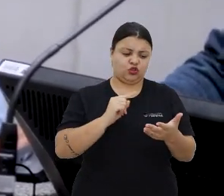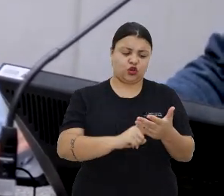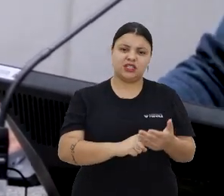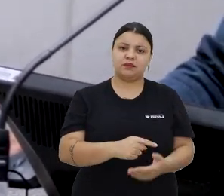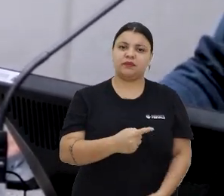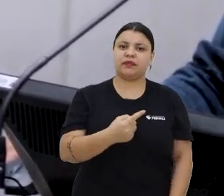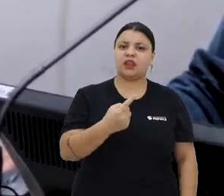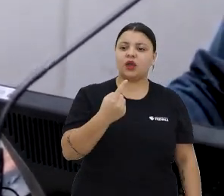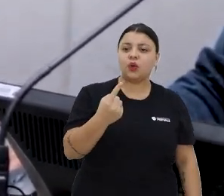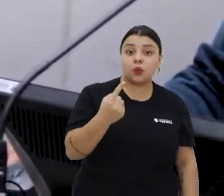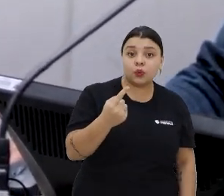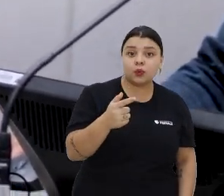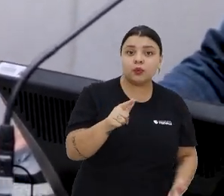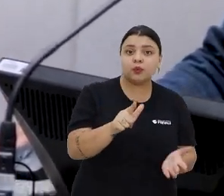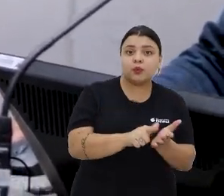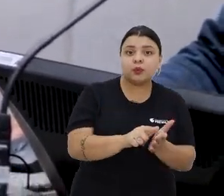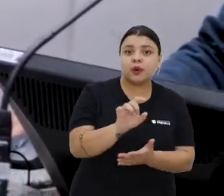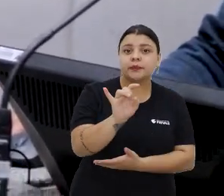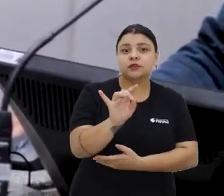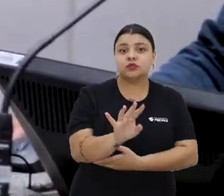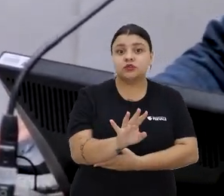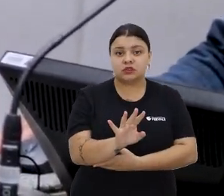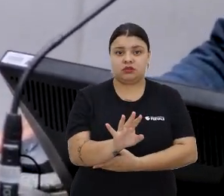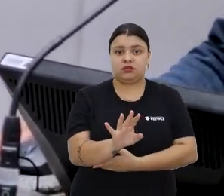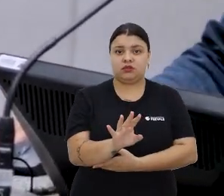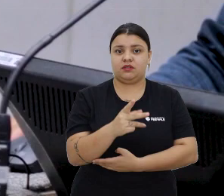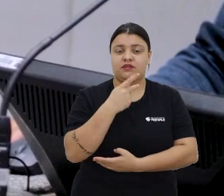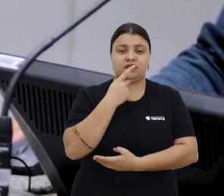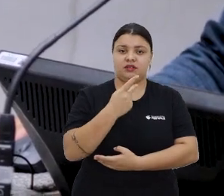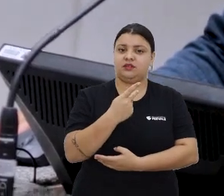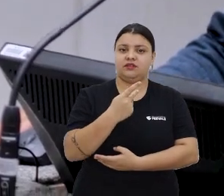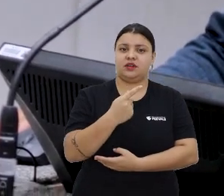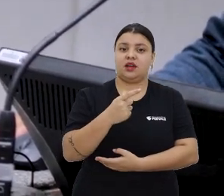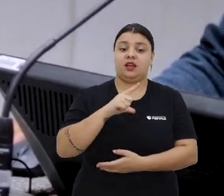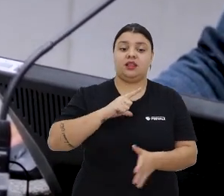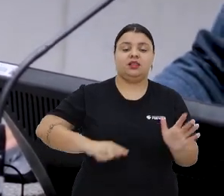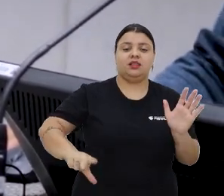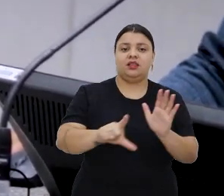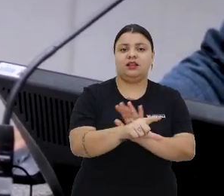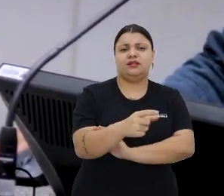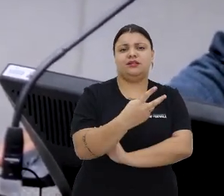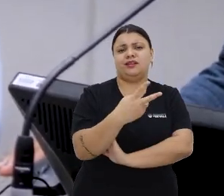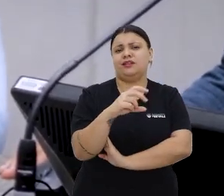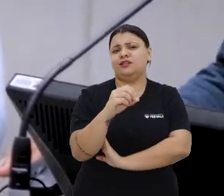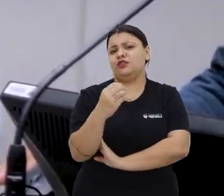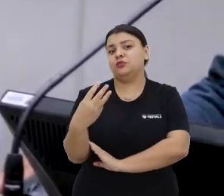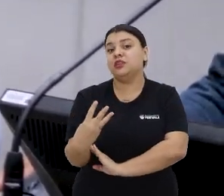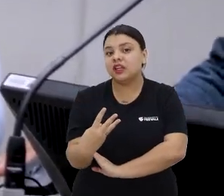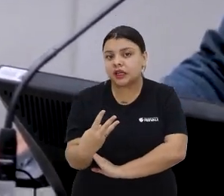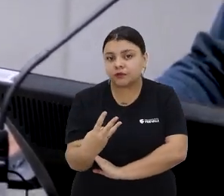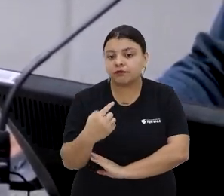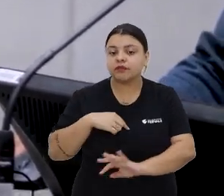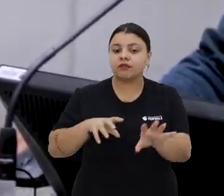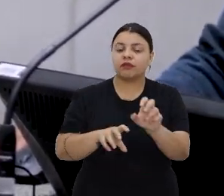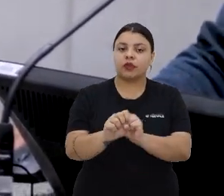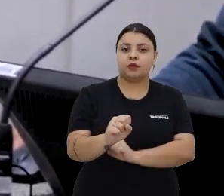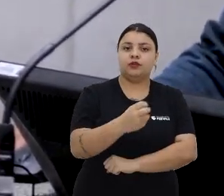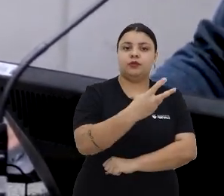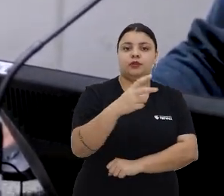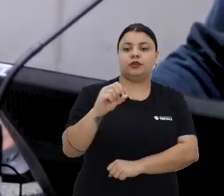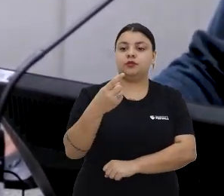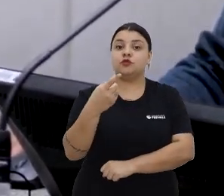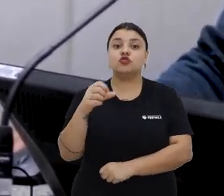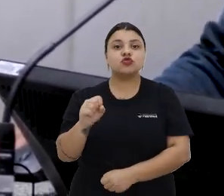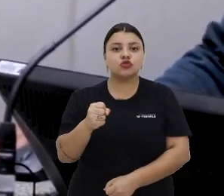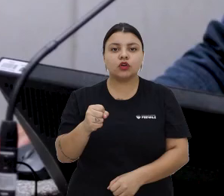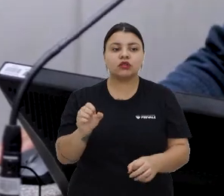era uma página meia que falava só. E tem essa lei desde 2003 e, tipo, me formei no ensino médio em 2018